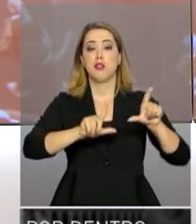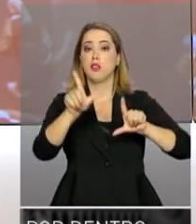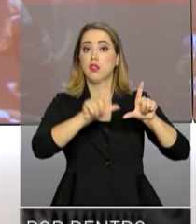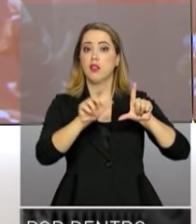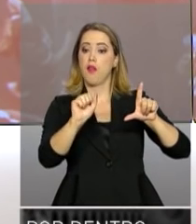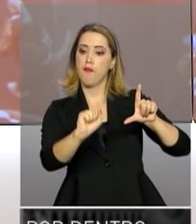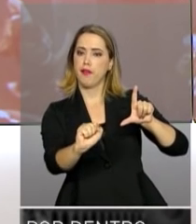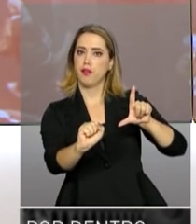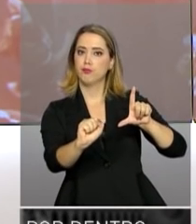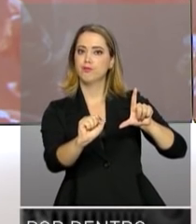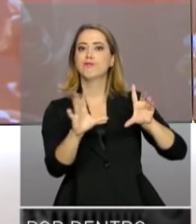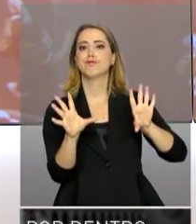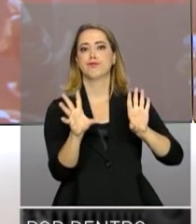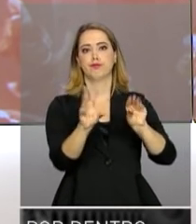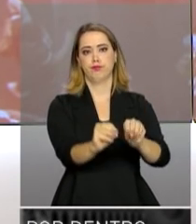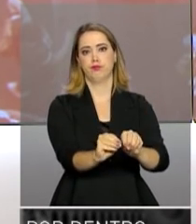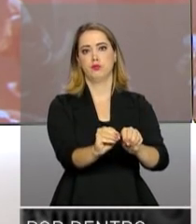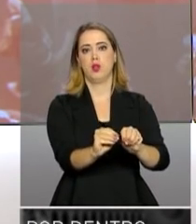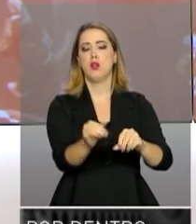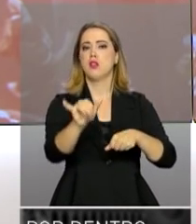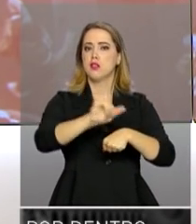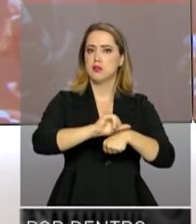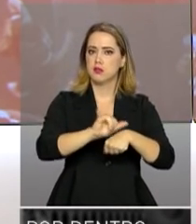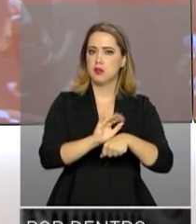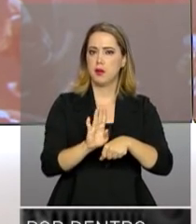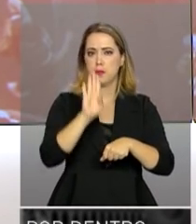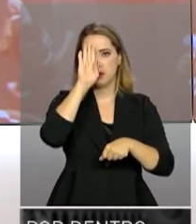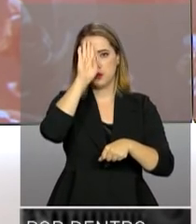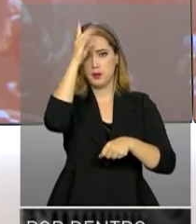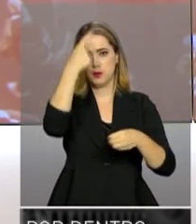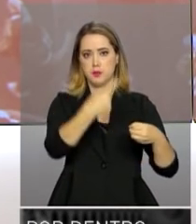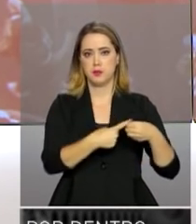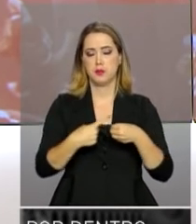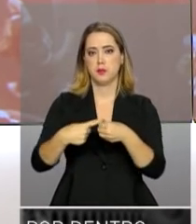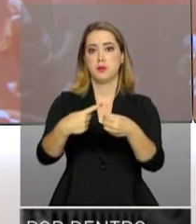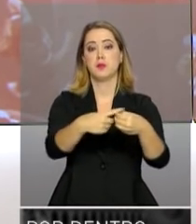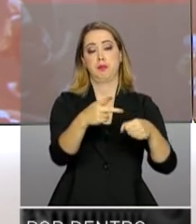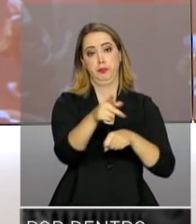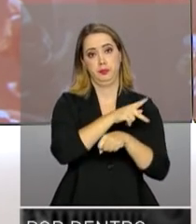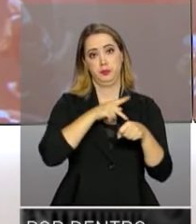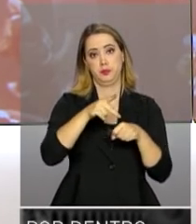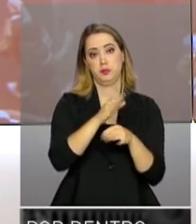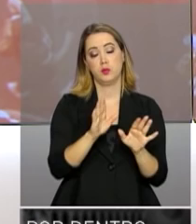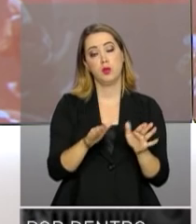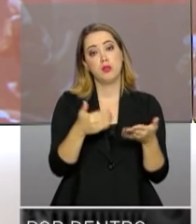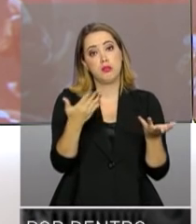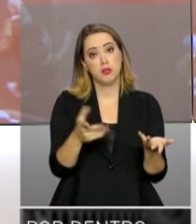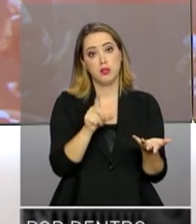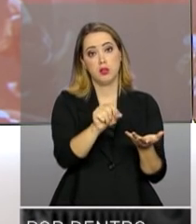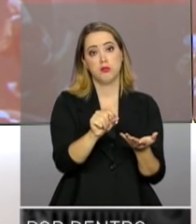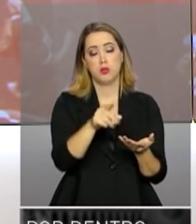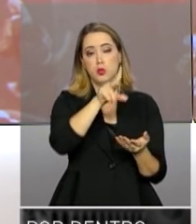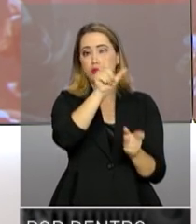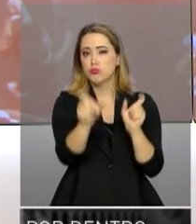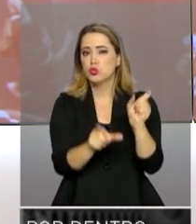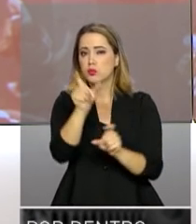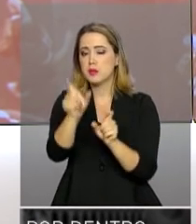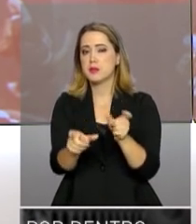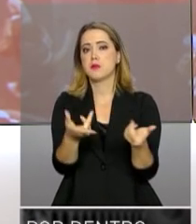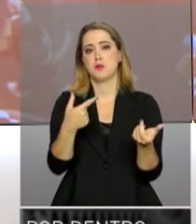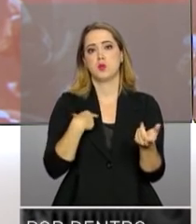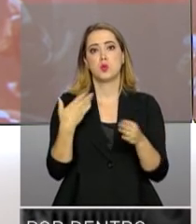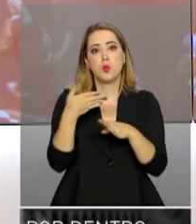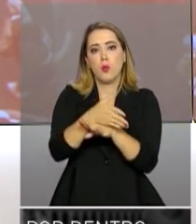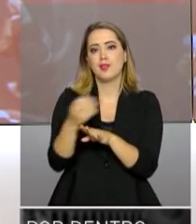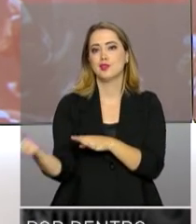será desligado nas capitais e principais cidades do interior do país. Com isso, a maior parte dos brasileiros vai entrar